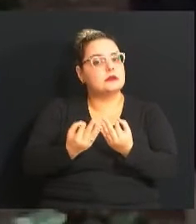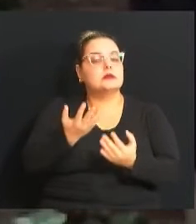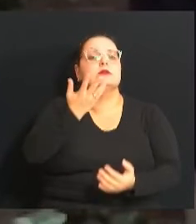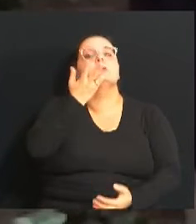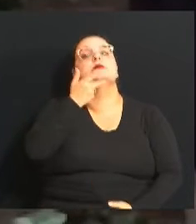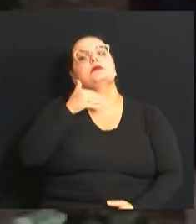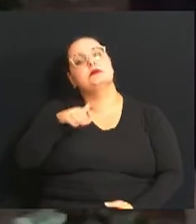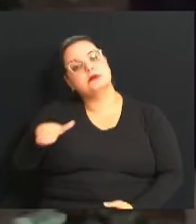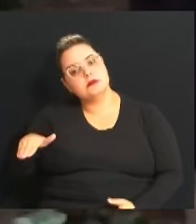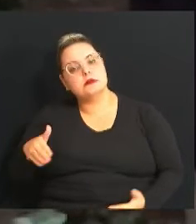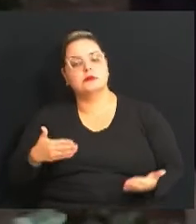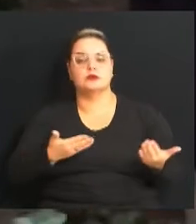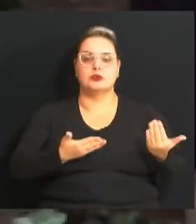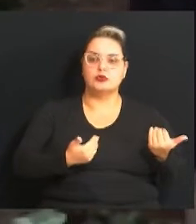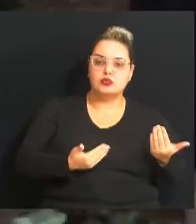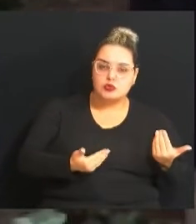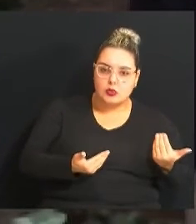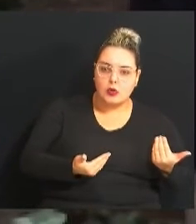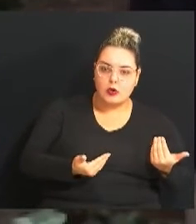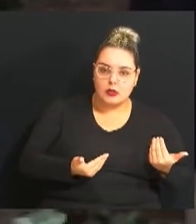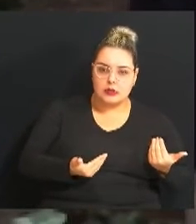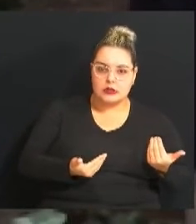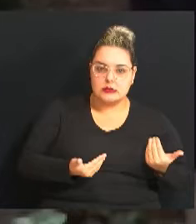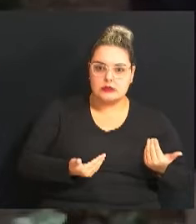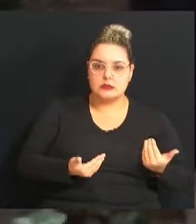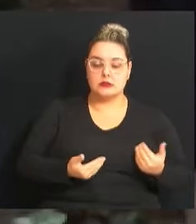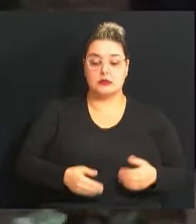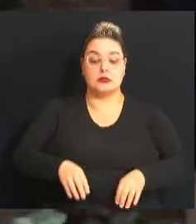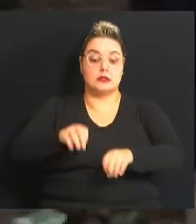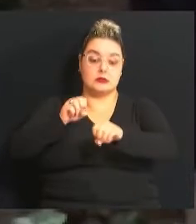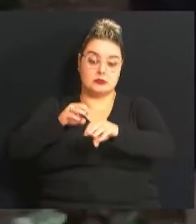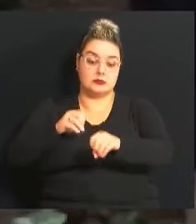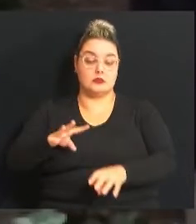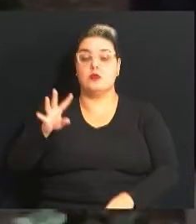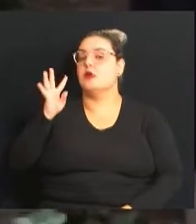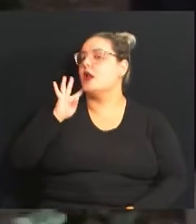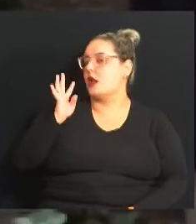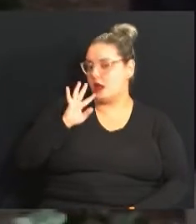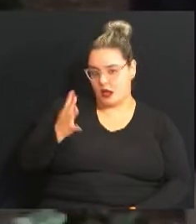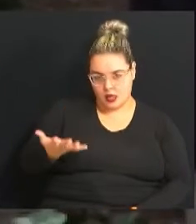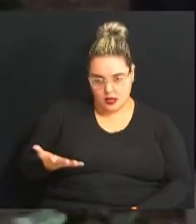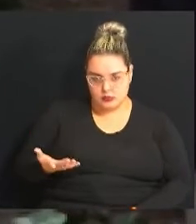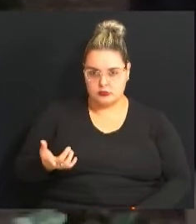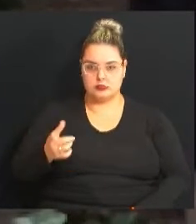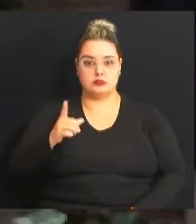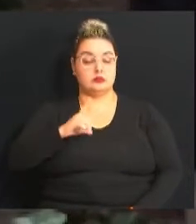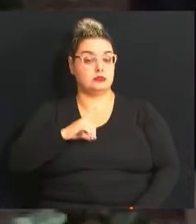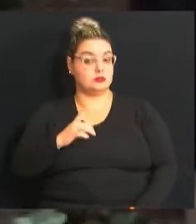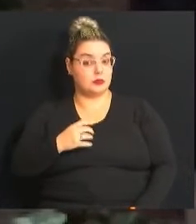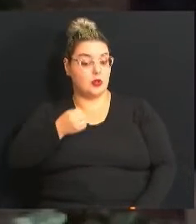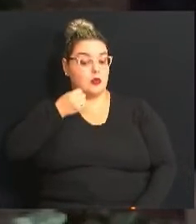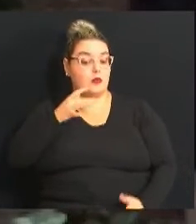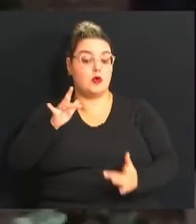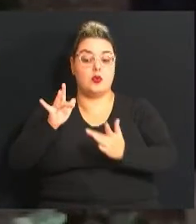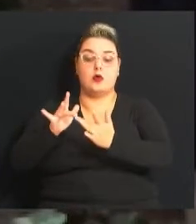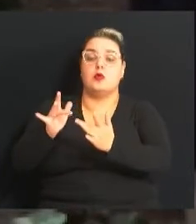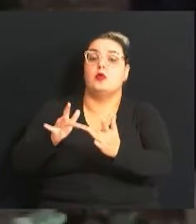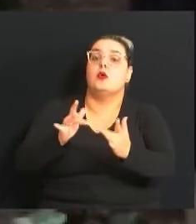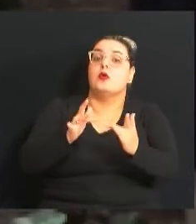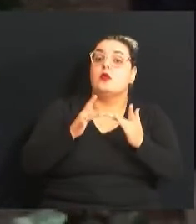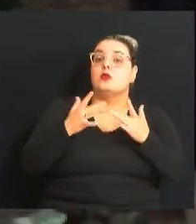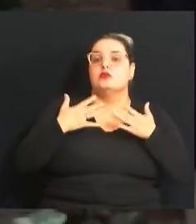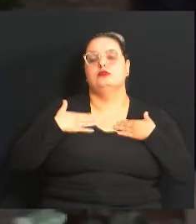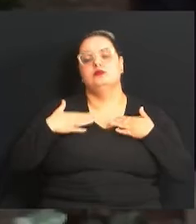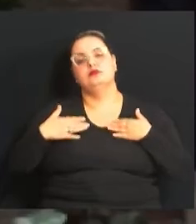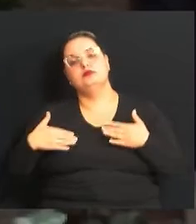nos jovens, em que a educação foi legal, em que eles tiveram um bom contato com o corpo deles,